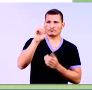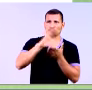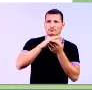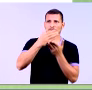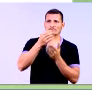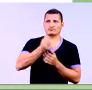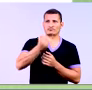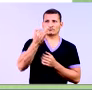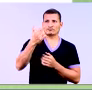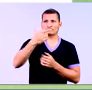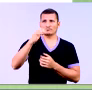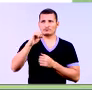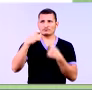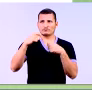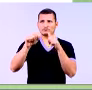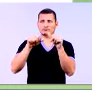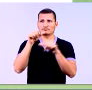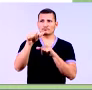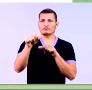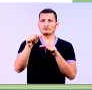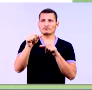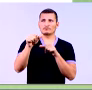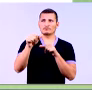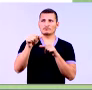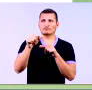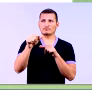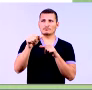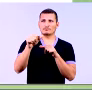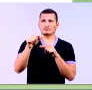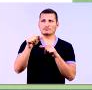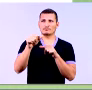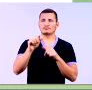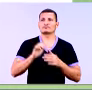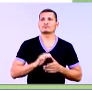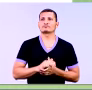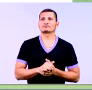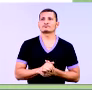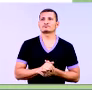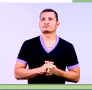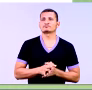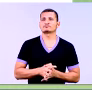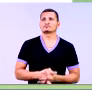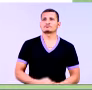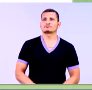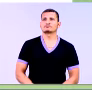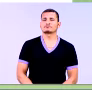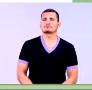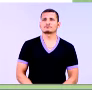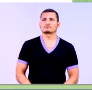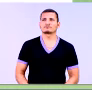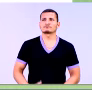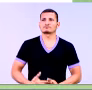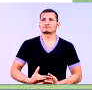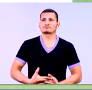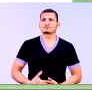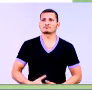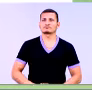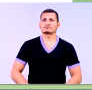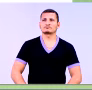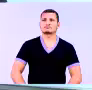aqui, notebook, do campo descrição, e este valor 20 do campo estoque. Né? Então perceba